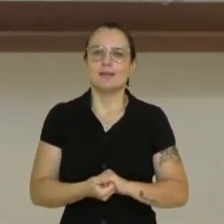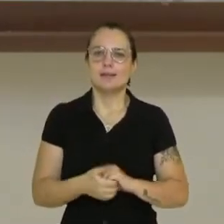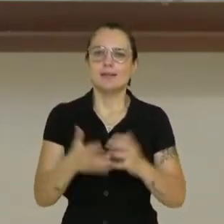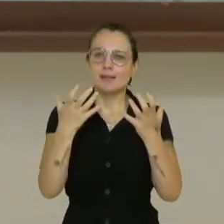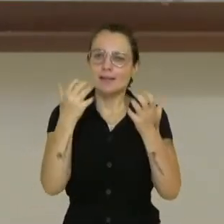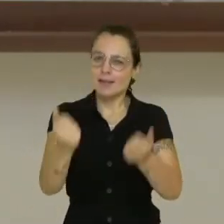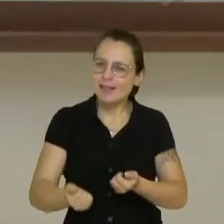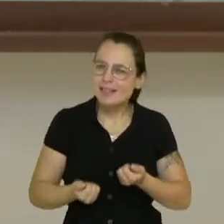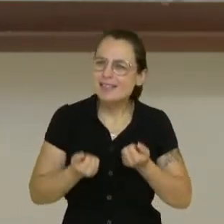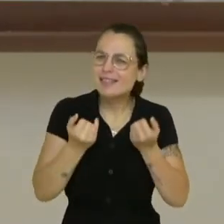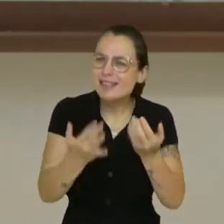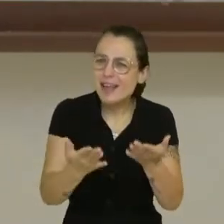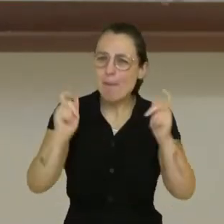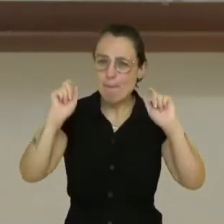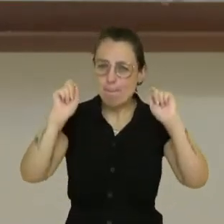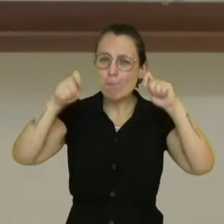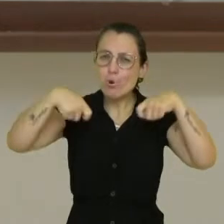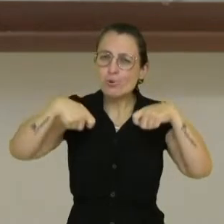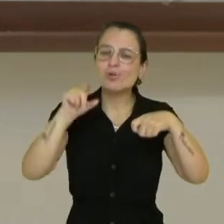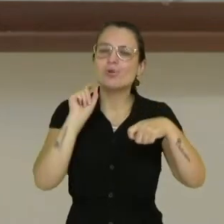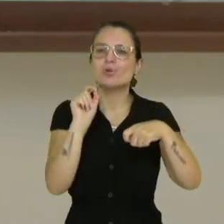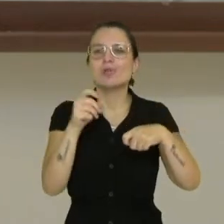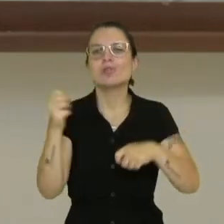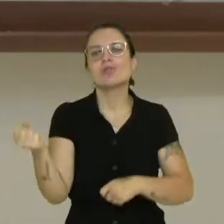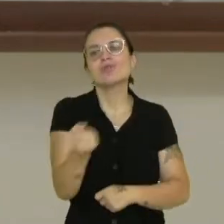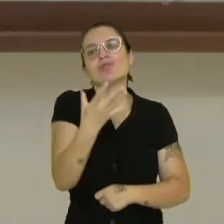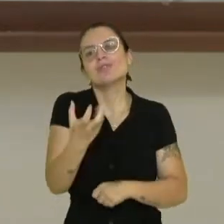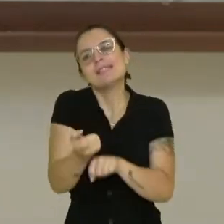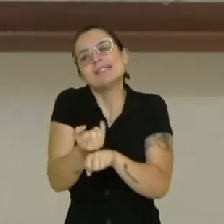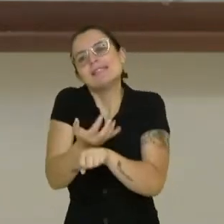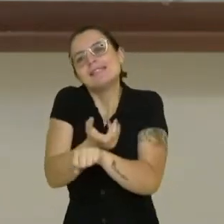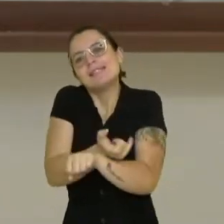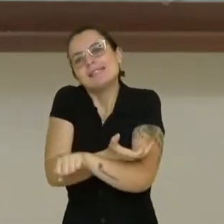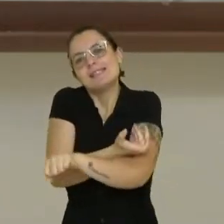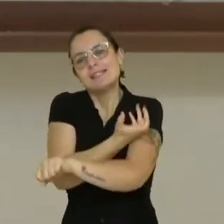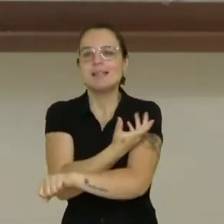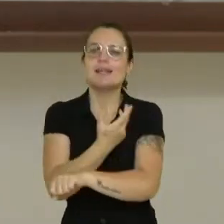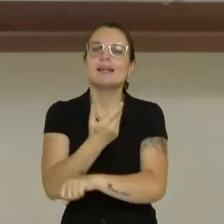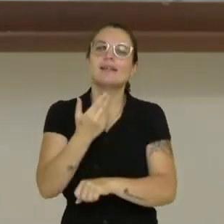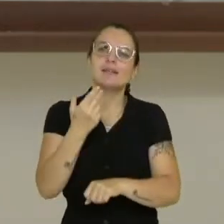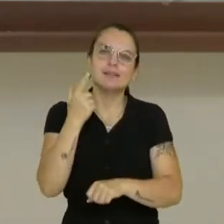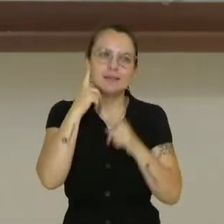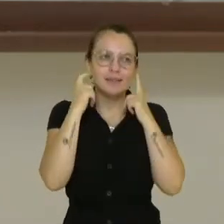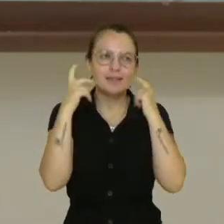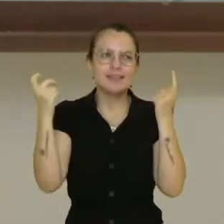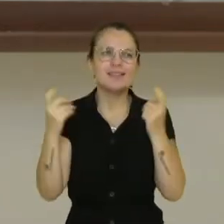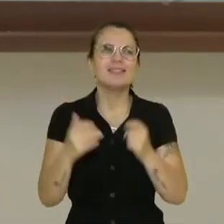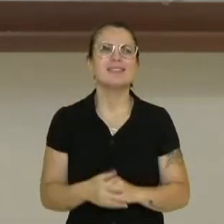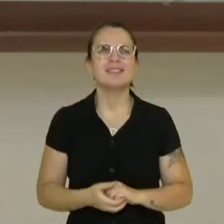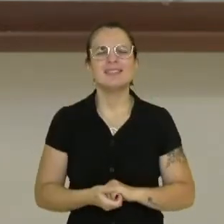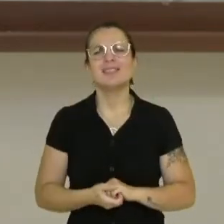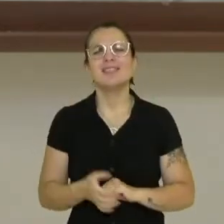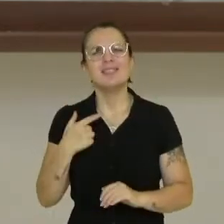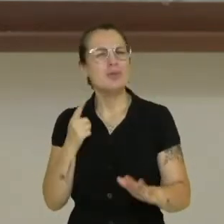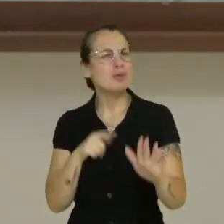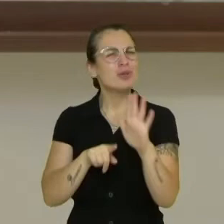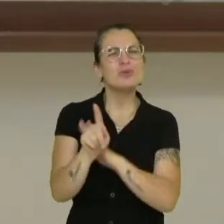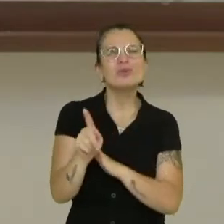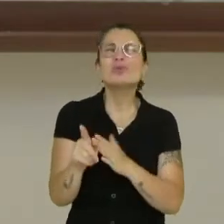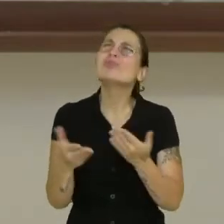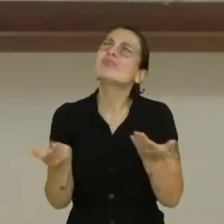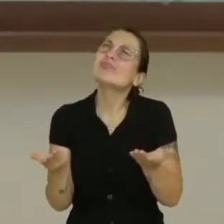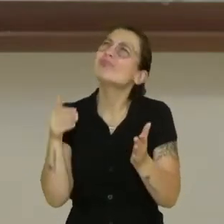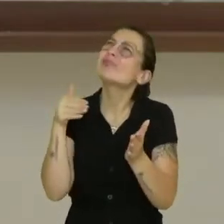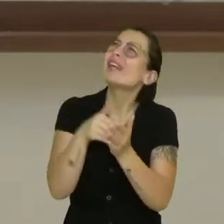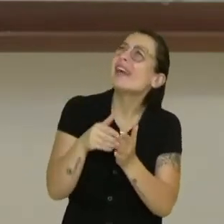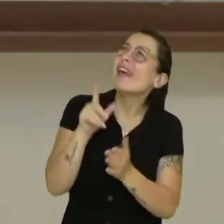permitir, nos possibilitar novas sensações sonoras. Até que ponto isso é